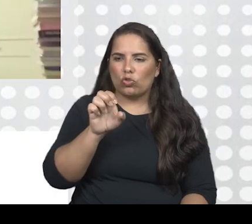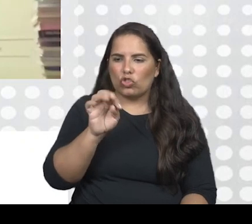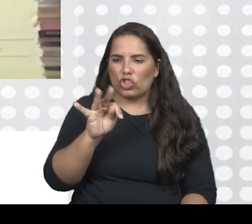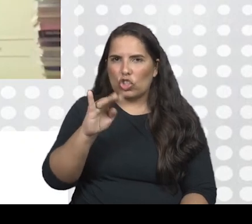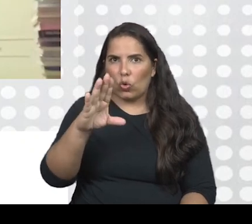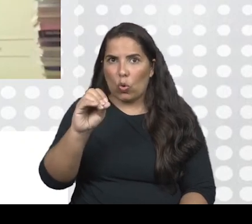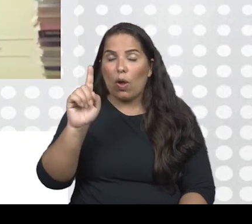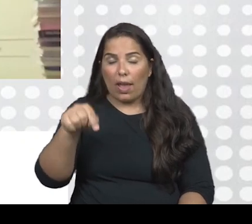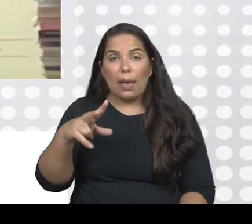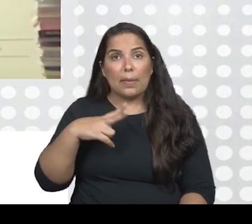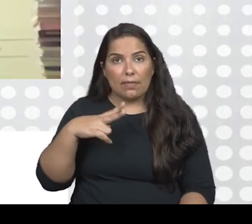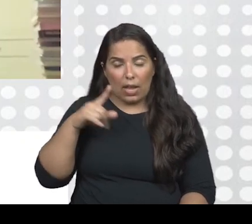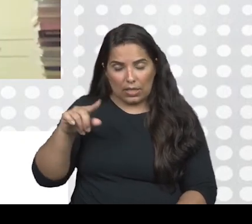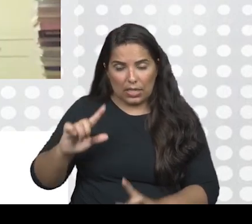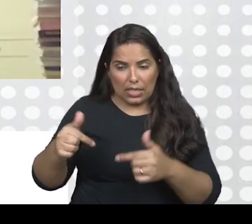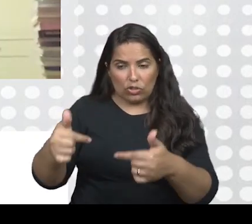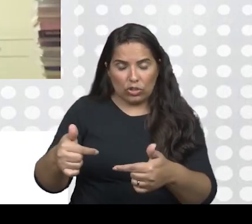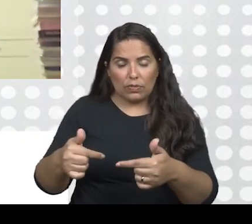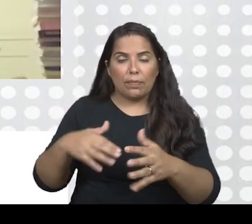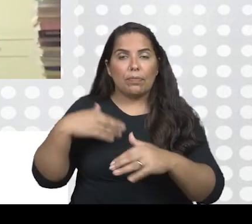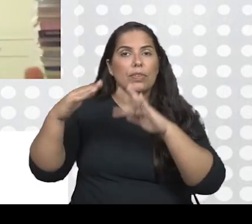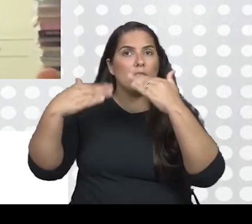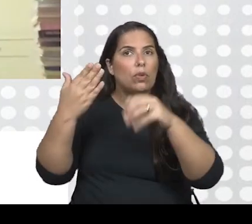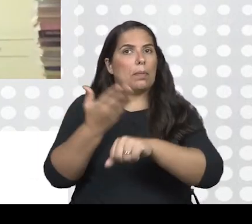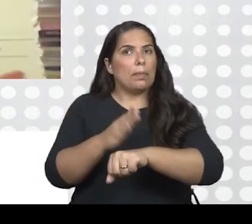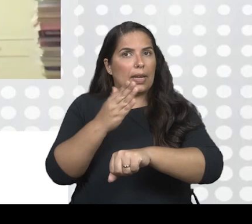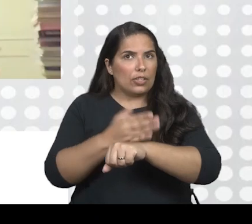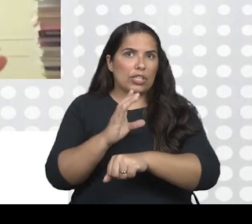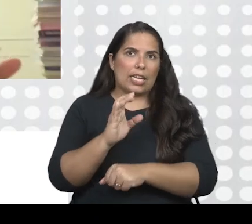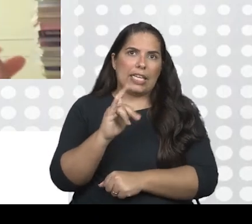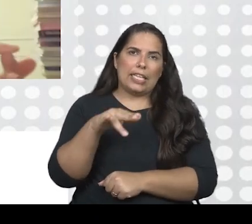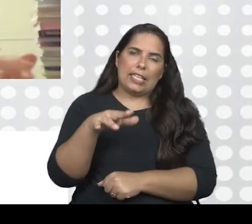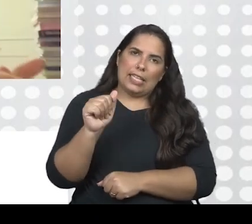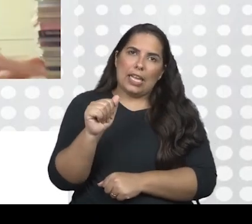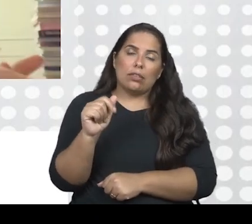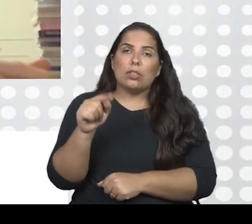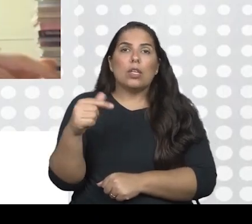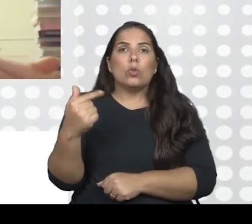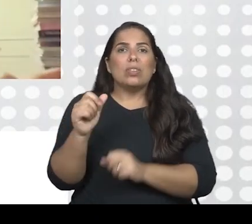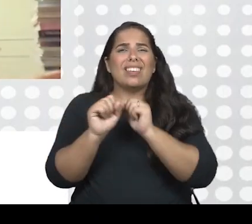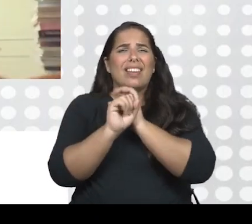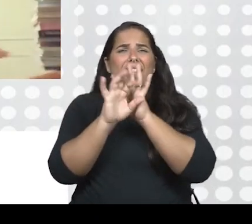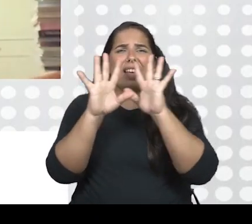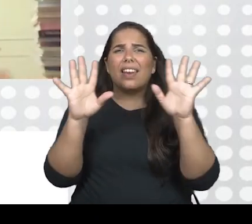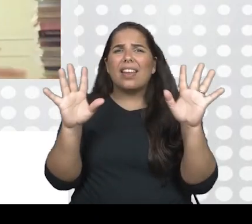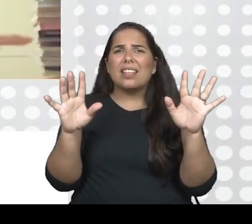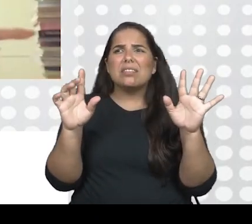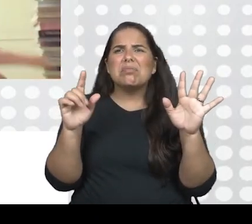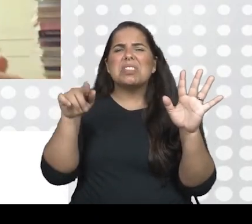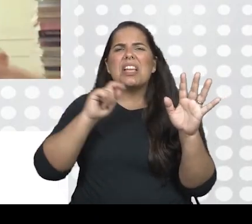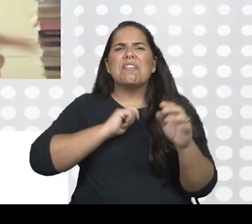da iniciativa privada, desenvolve práticas clínicas e não se tem clareza de